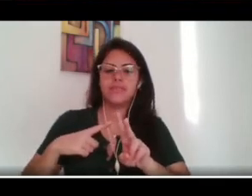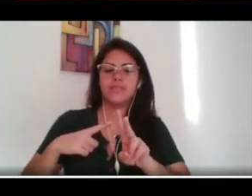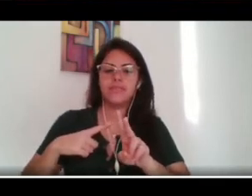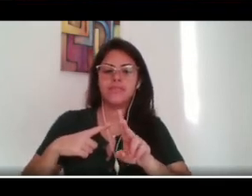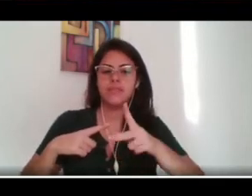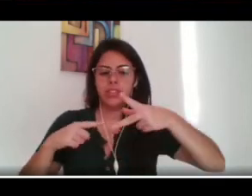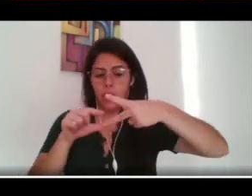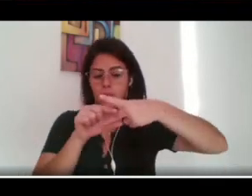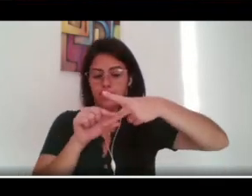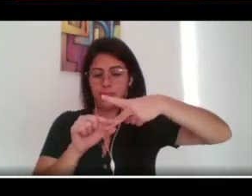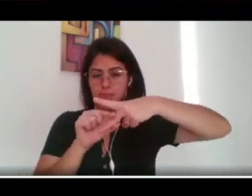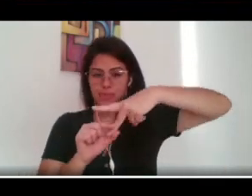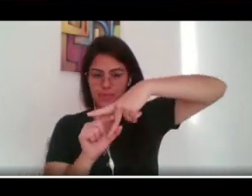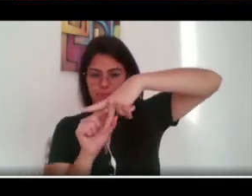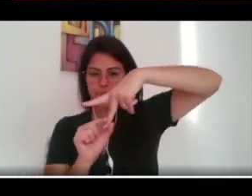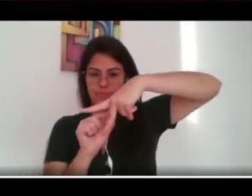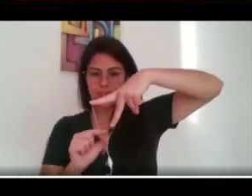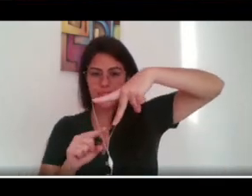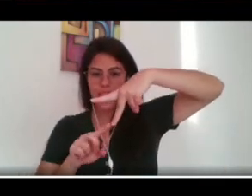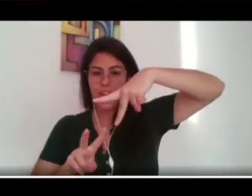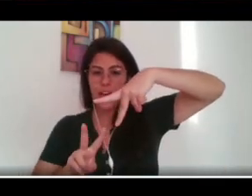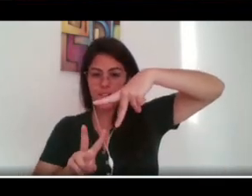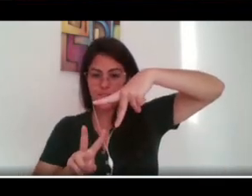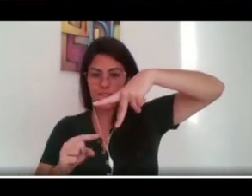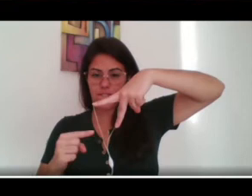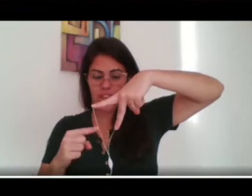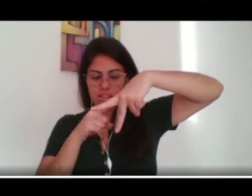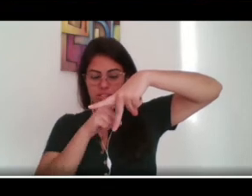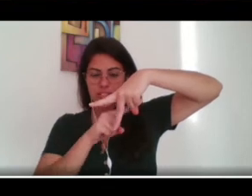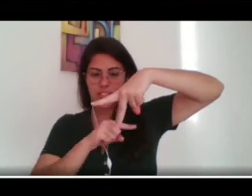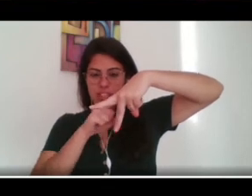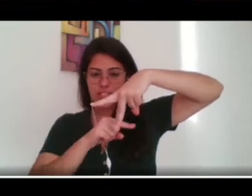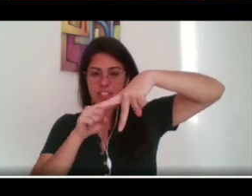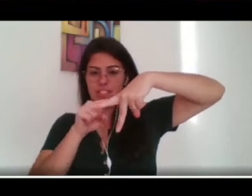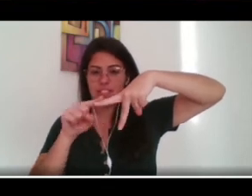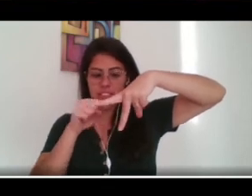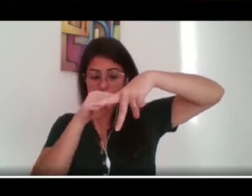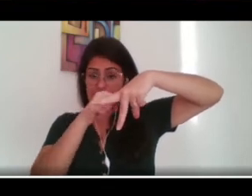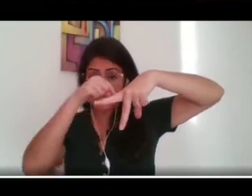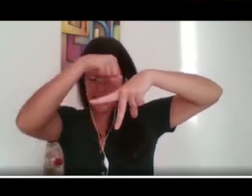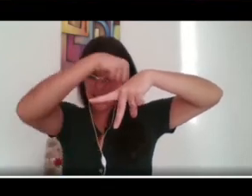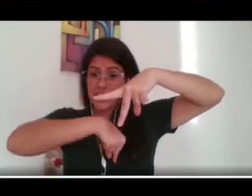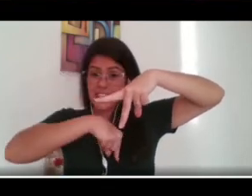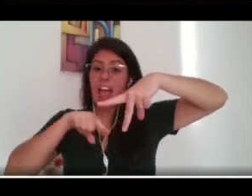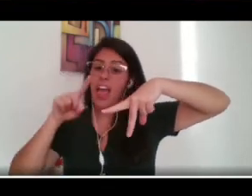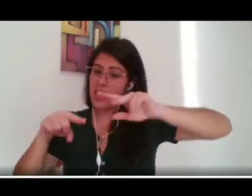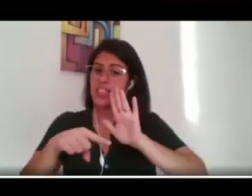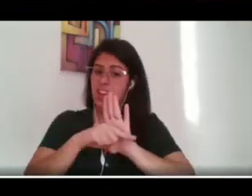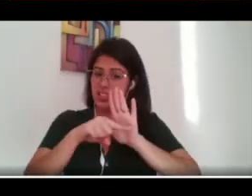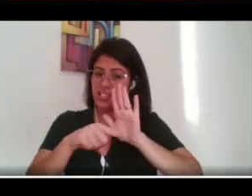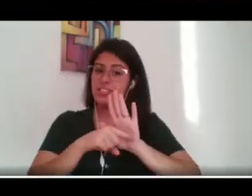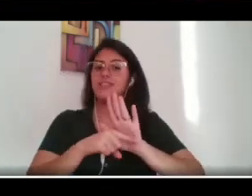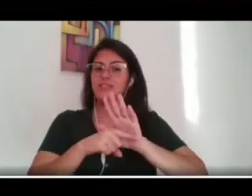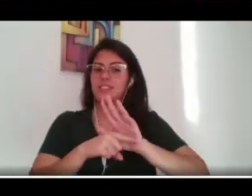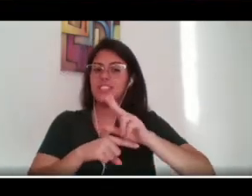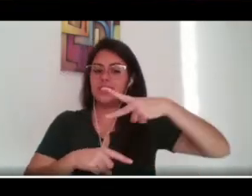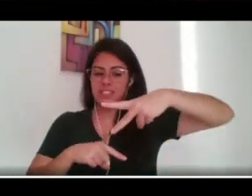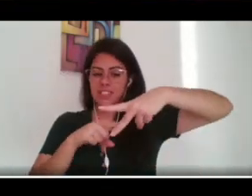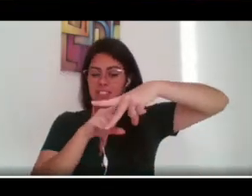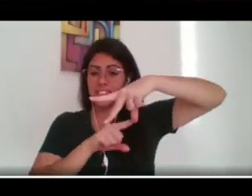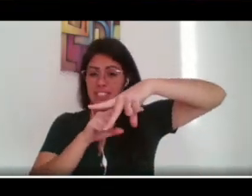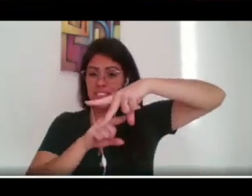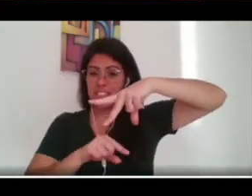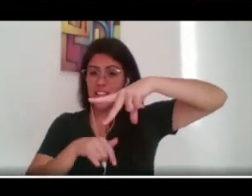a velocidade com a qual ele chega ao solo vai ser igual à componente em x, v0x, que não muda,